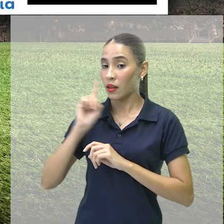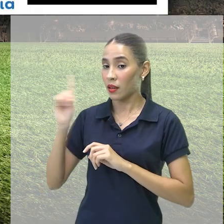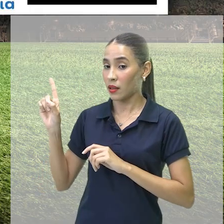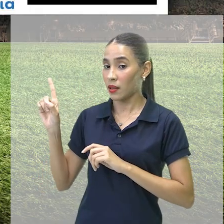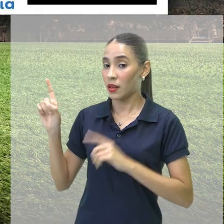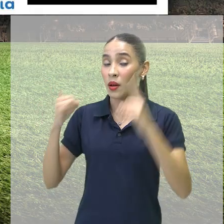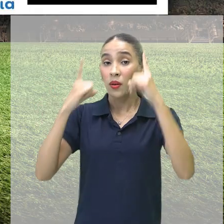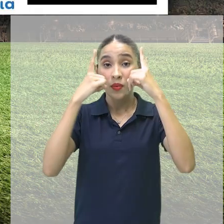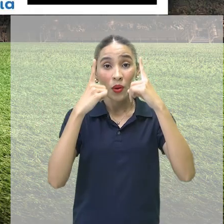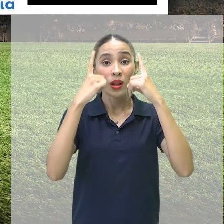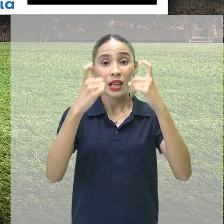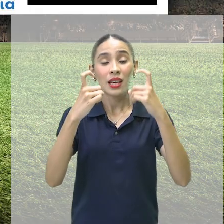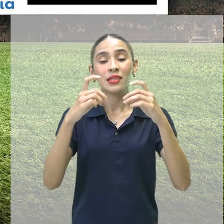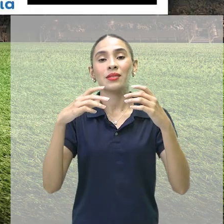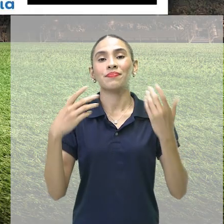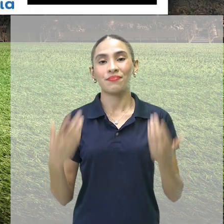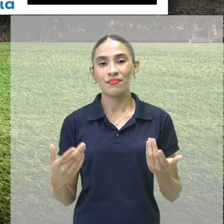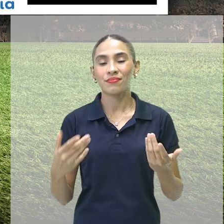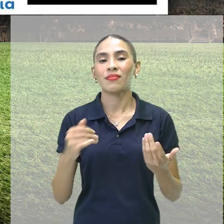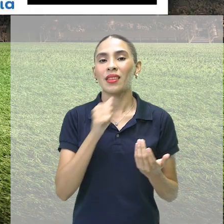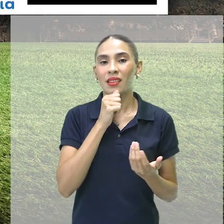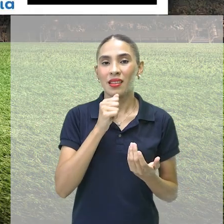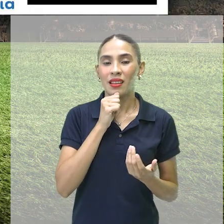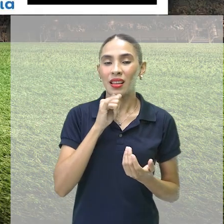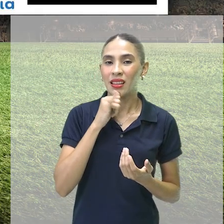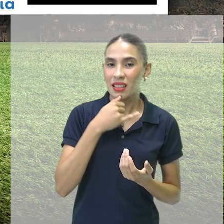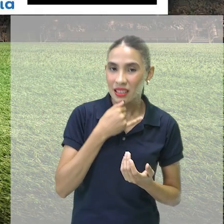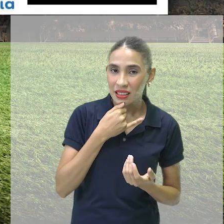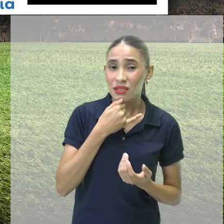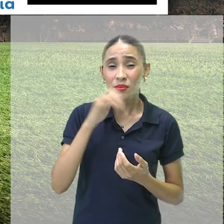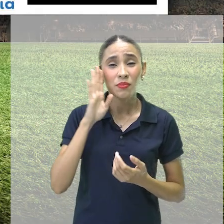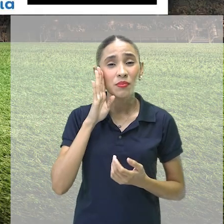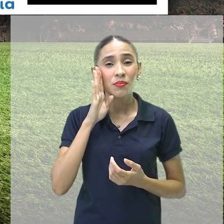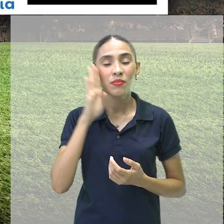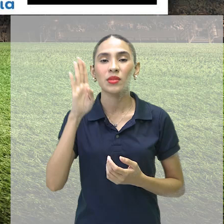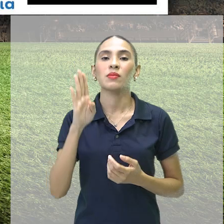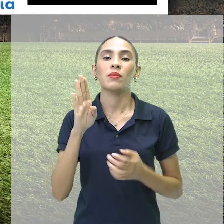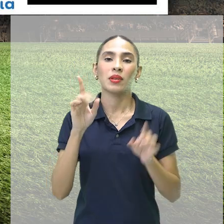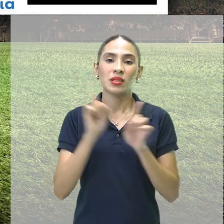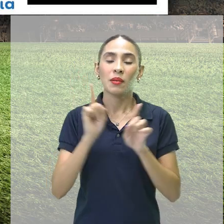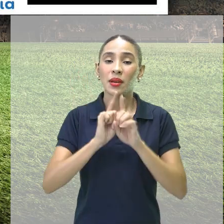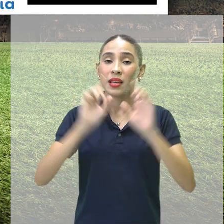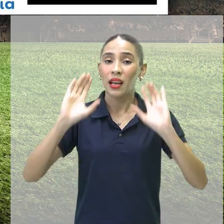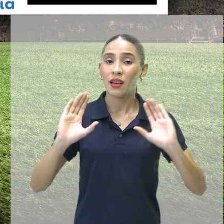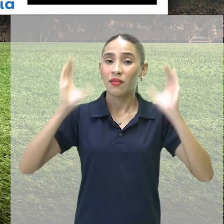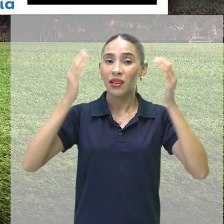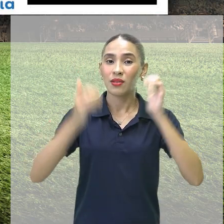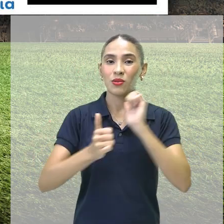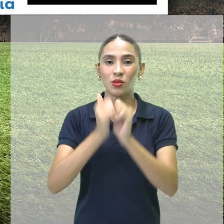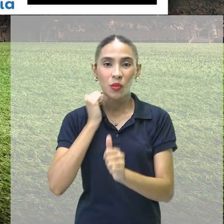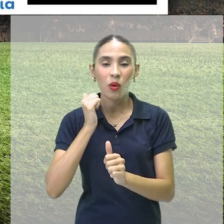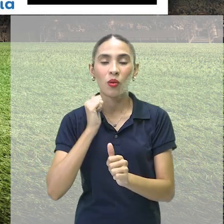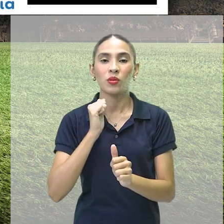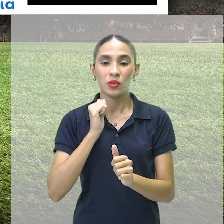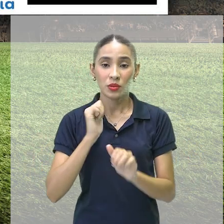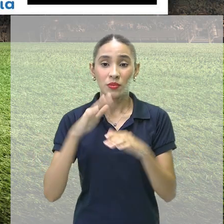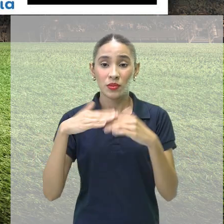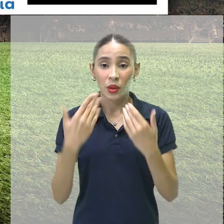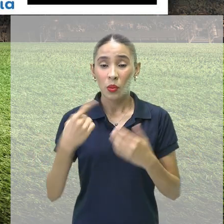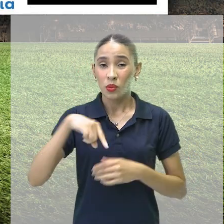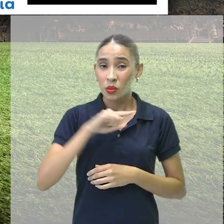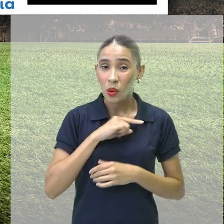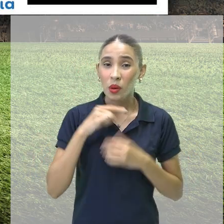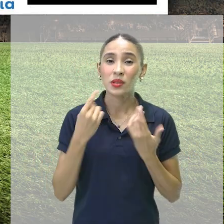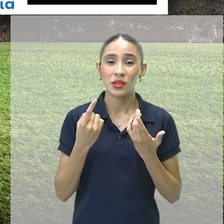violência, que infelizmente tem feito parte, principalmente dos grandes eventos esportivos, né? A gente tem se deparado com